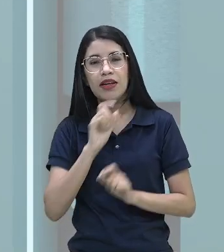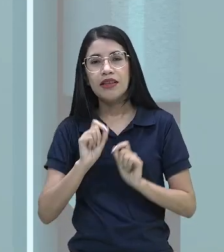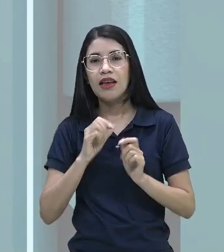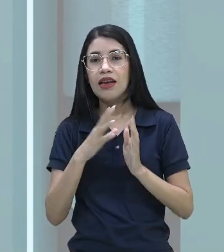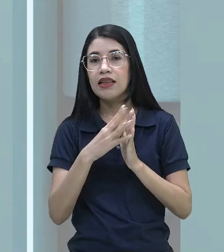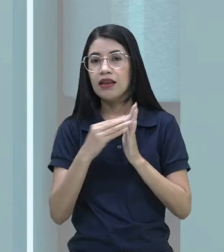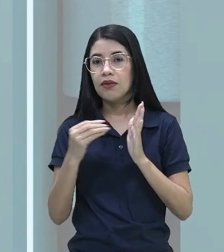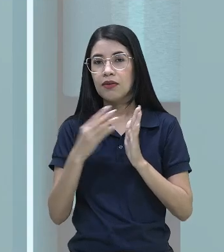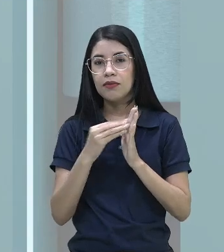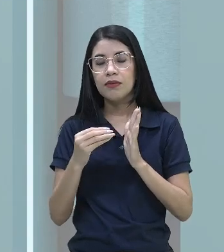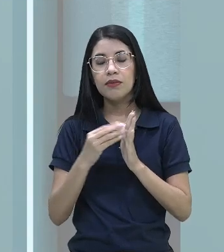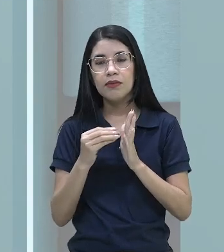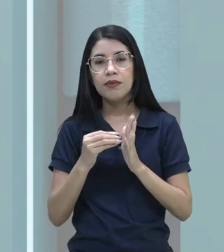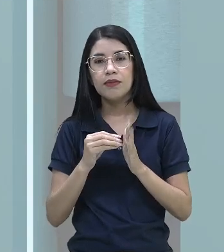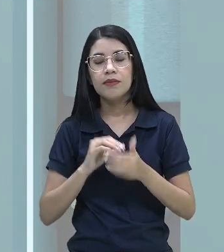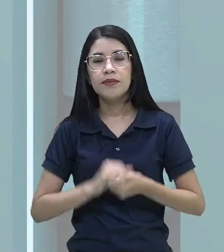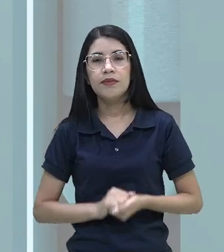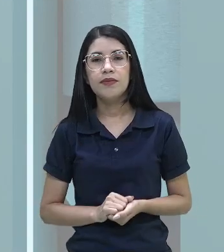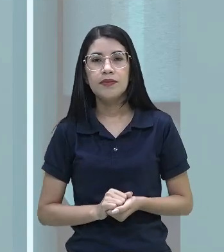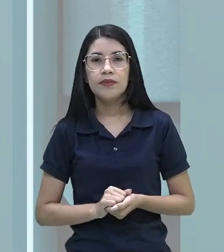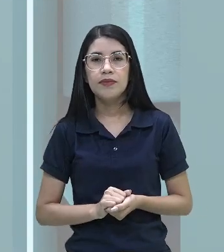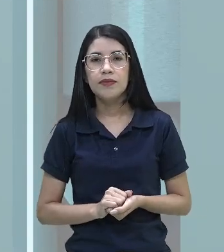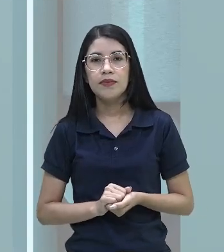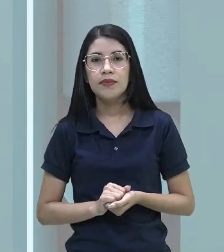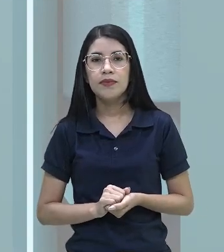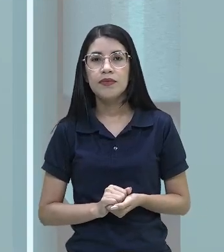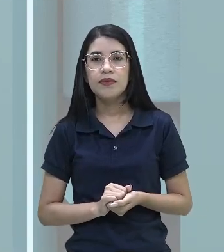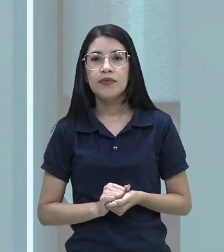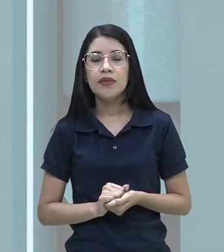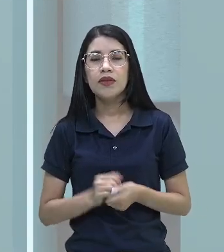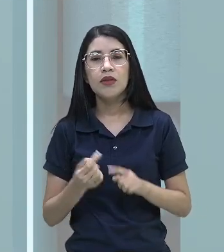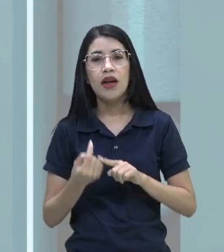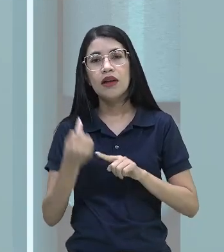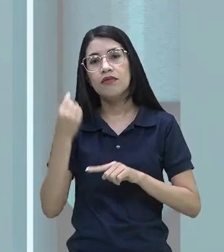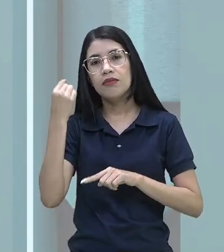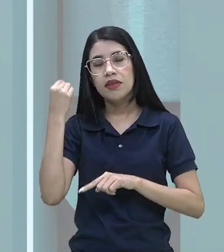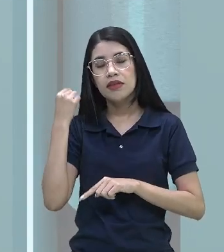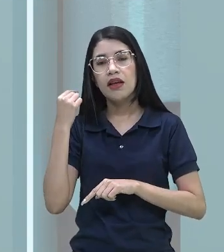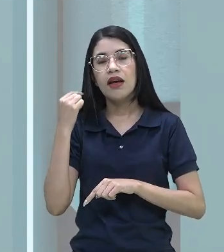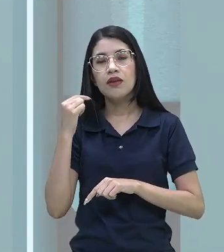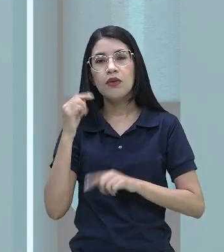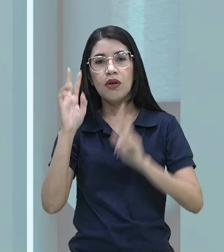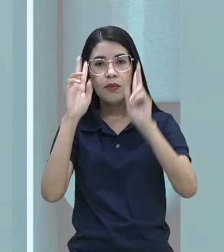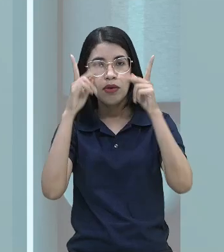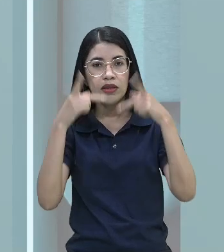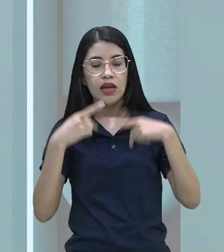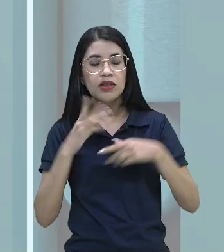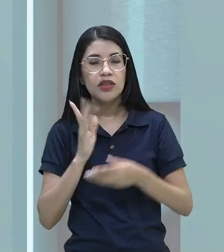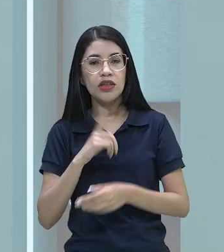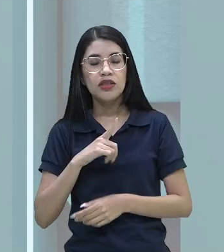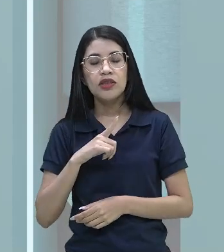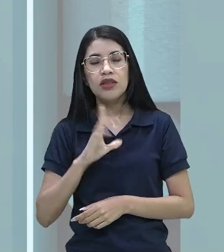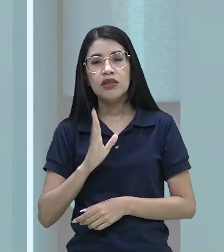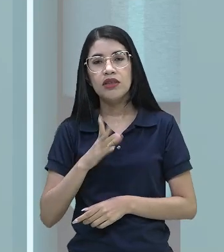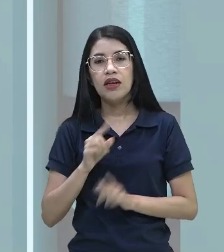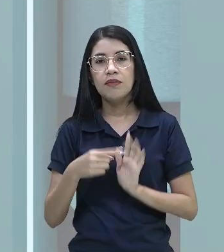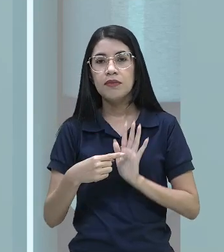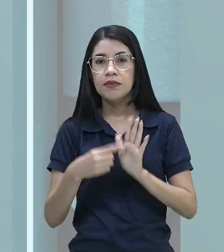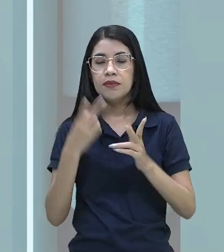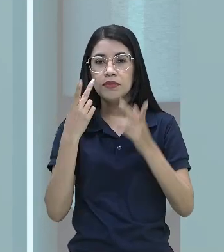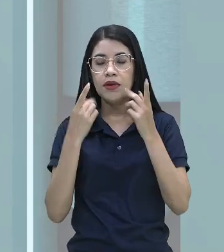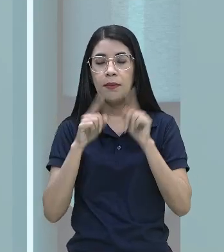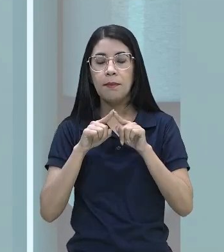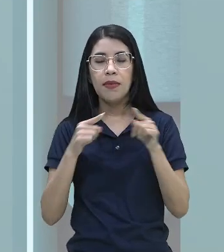É imitar. Certo? Então, desde os primórdios, o homem já fazia, só que ele não tinha, vamos